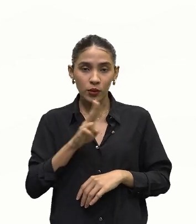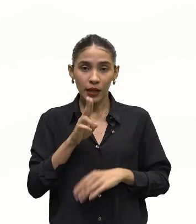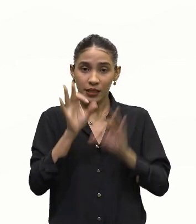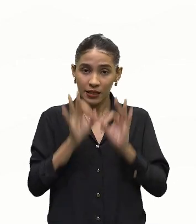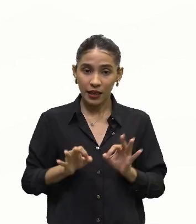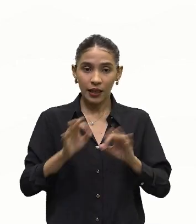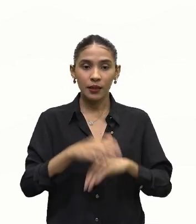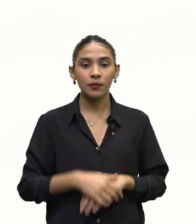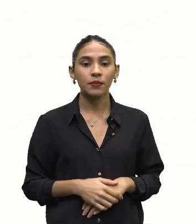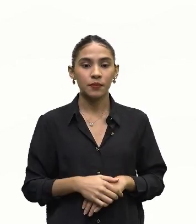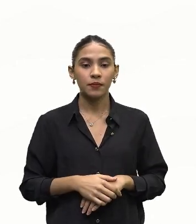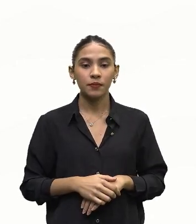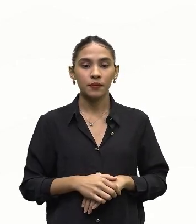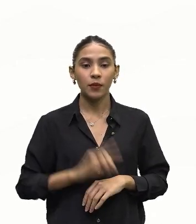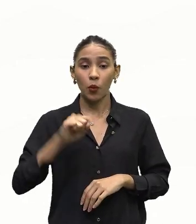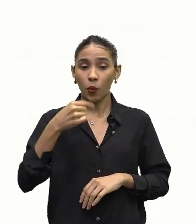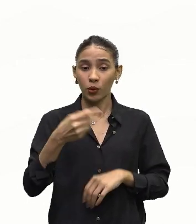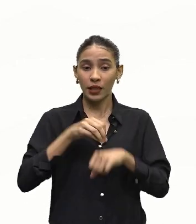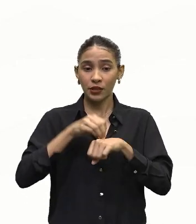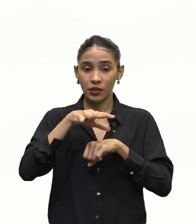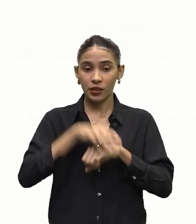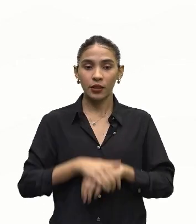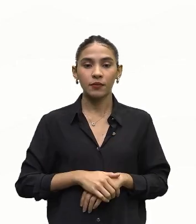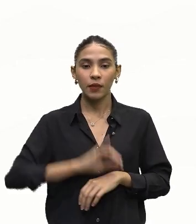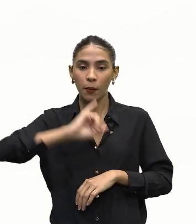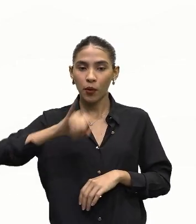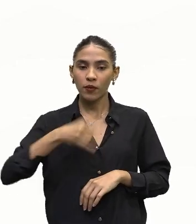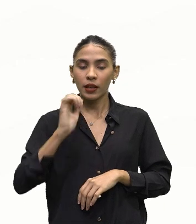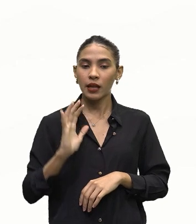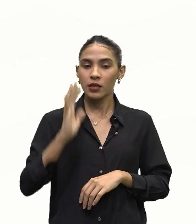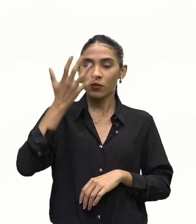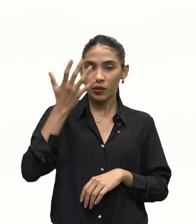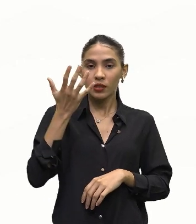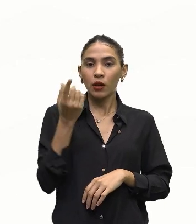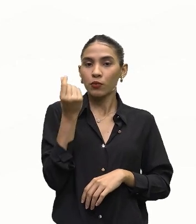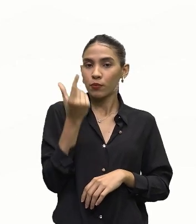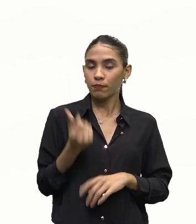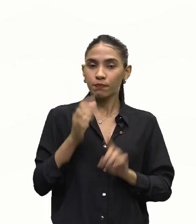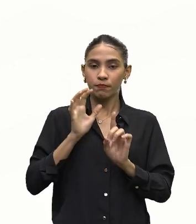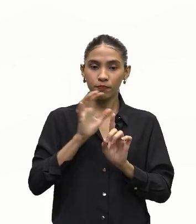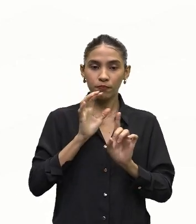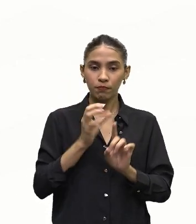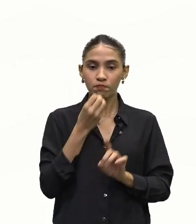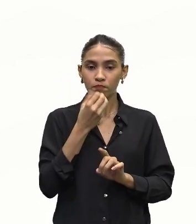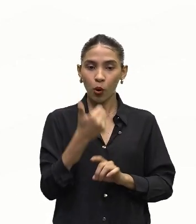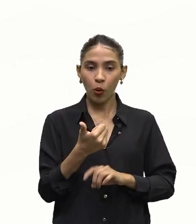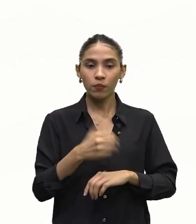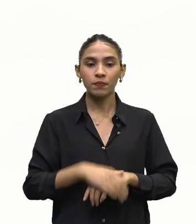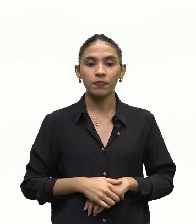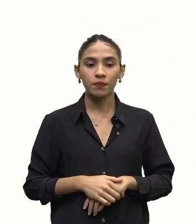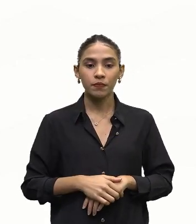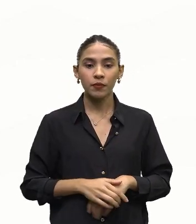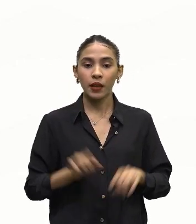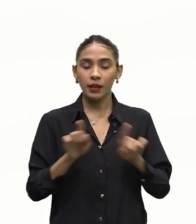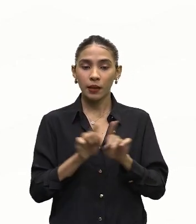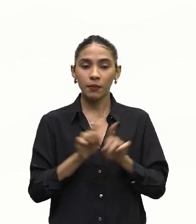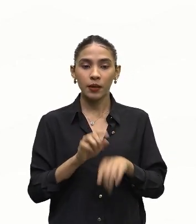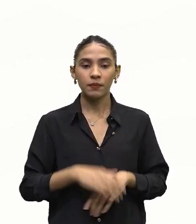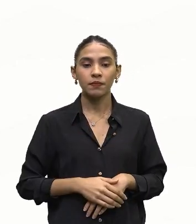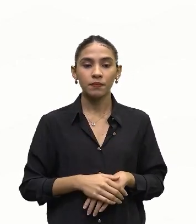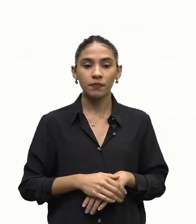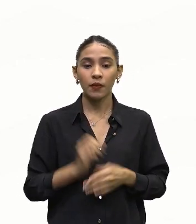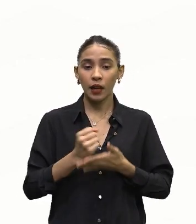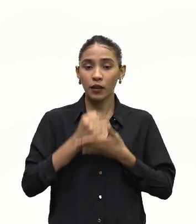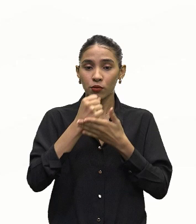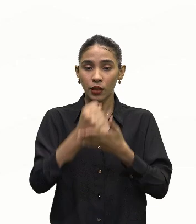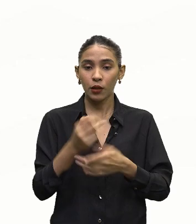disponíveis. A outra é aproveitar as situações que influenciam o preço. Nós também temos auxiliar